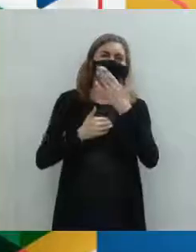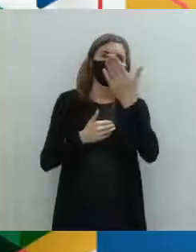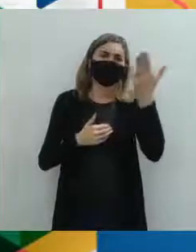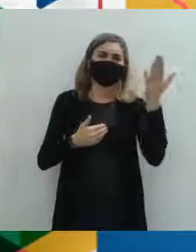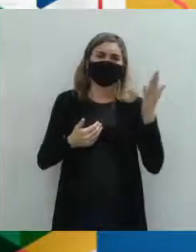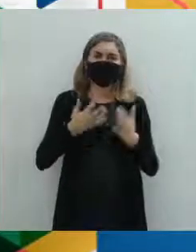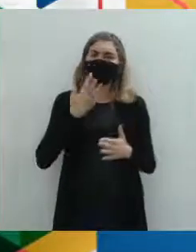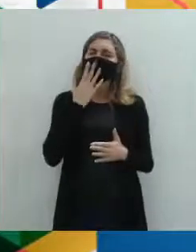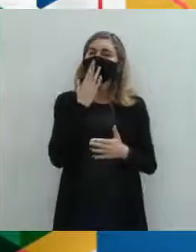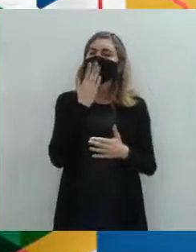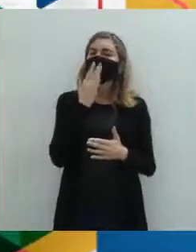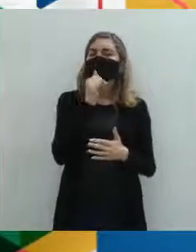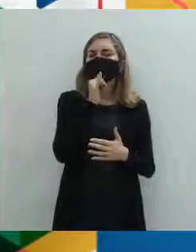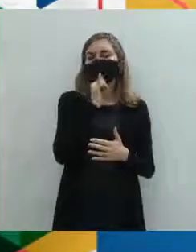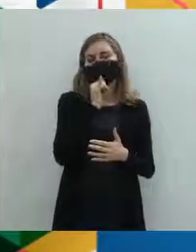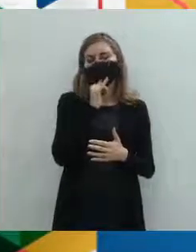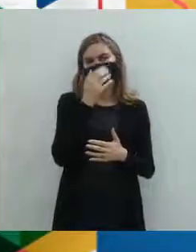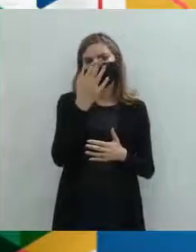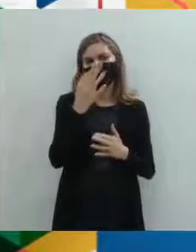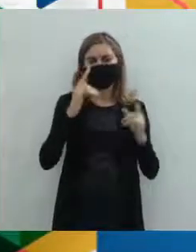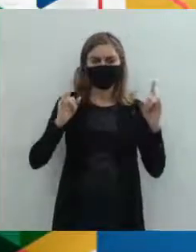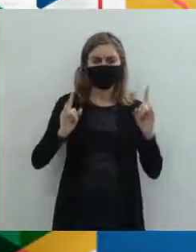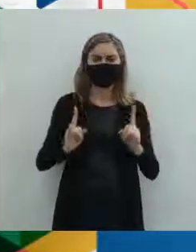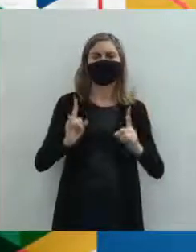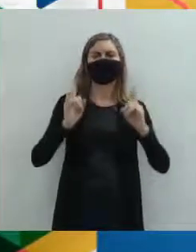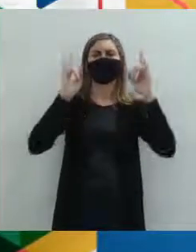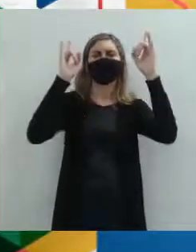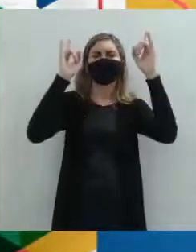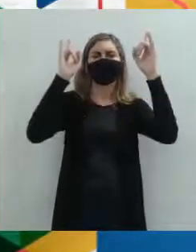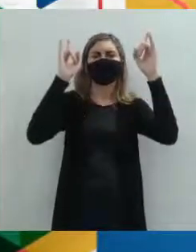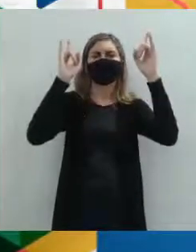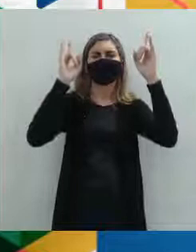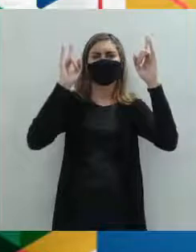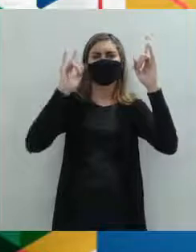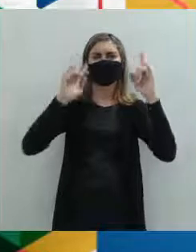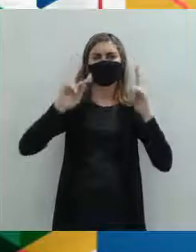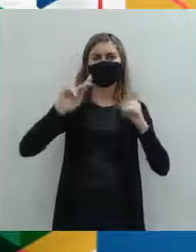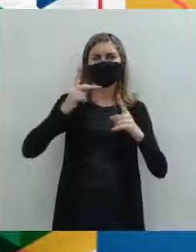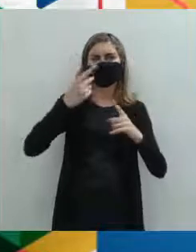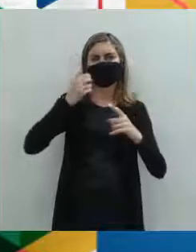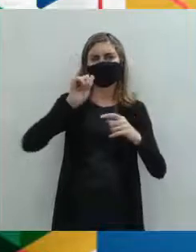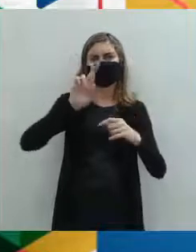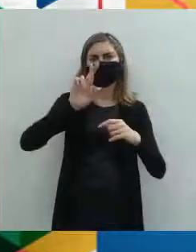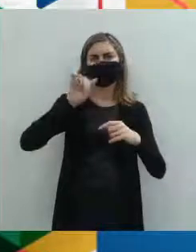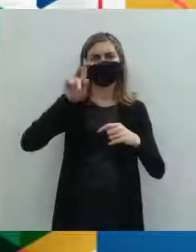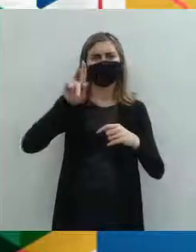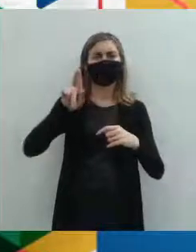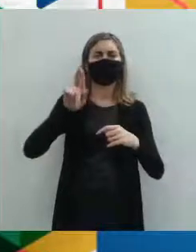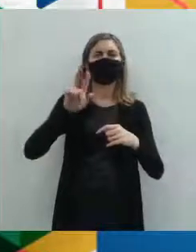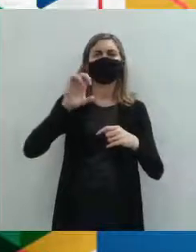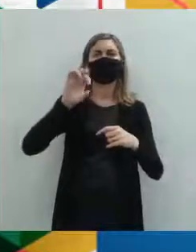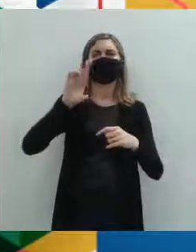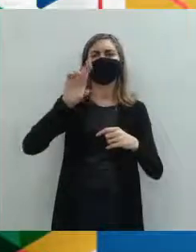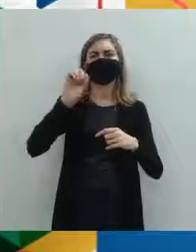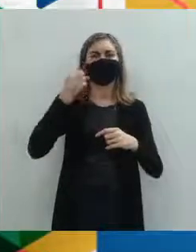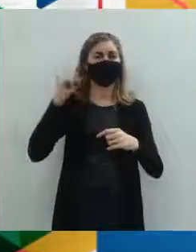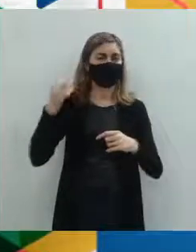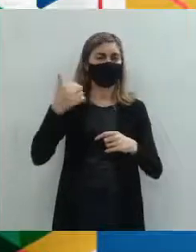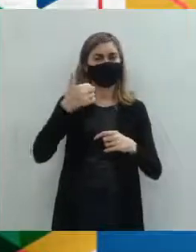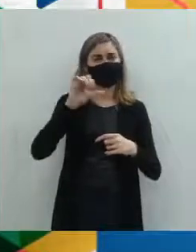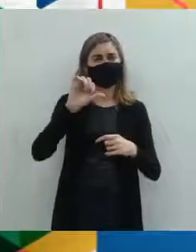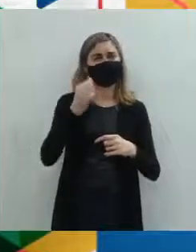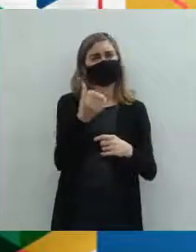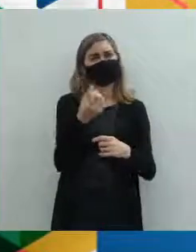essas cores. Por exemplo, A Ponte de Charing Cross, de 1906, feito por André Derain.